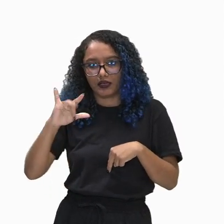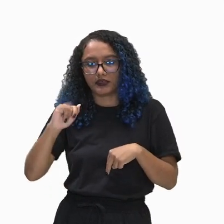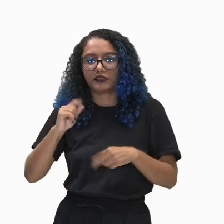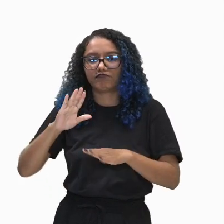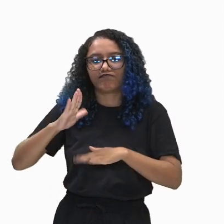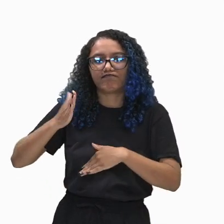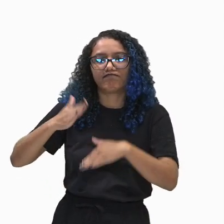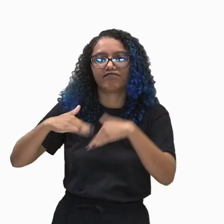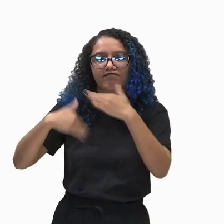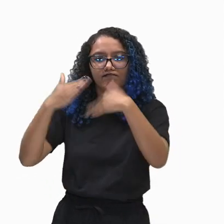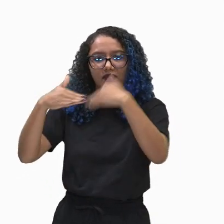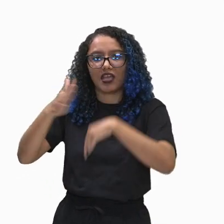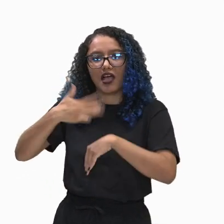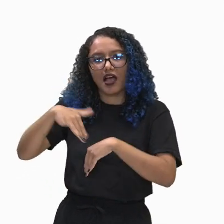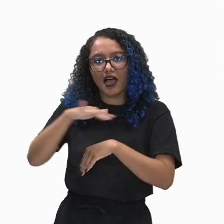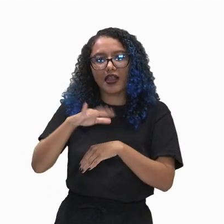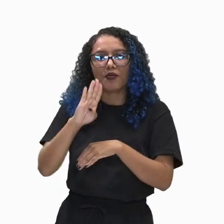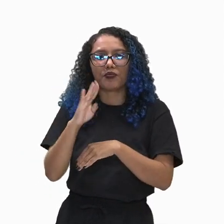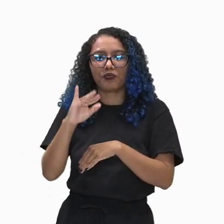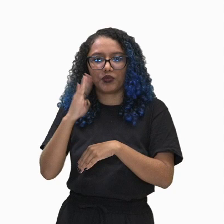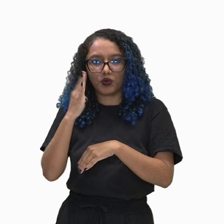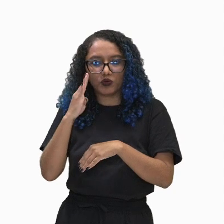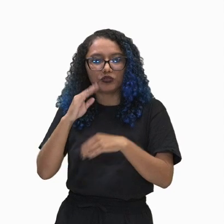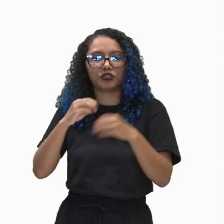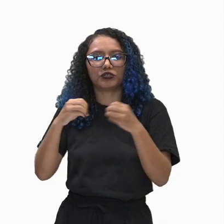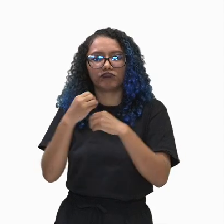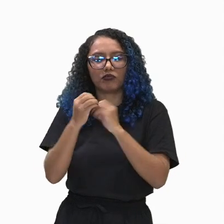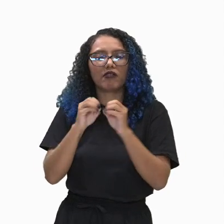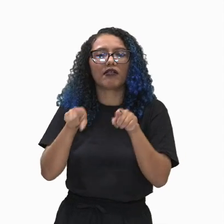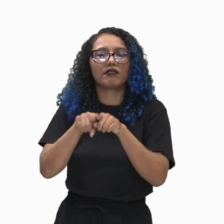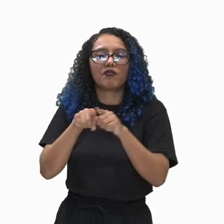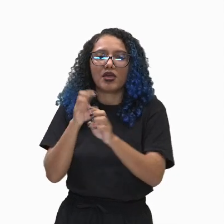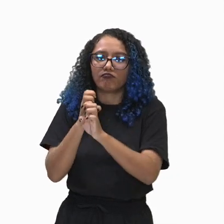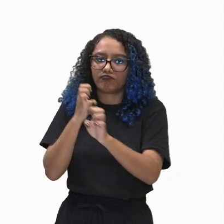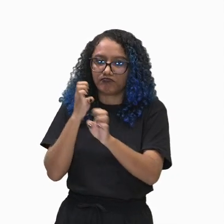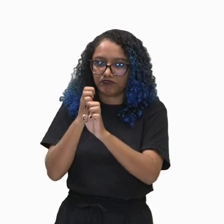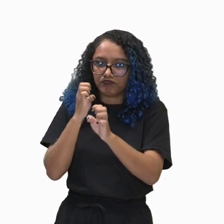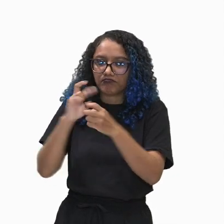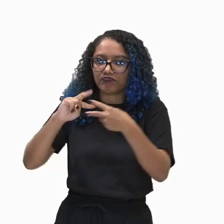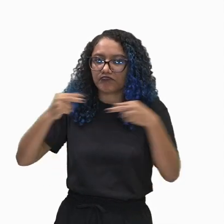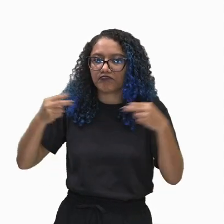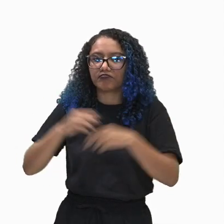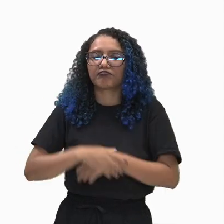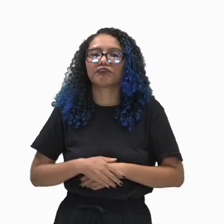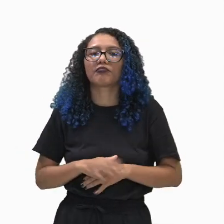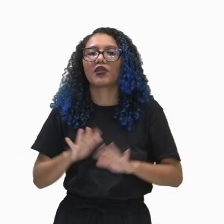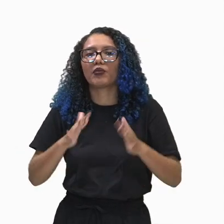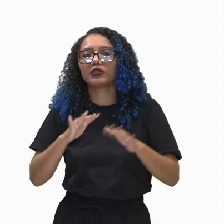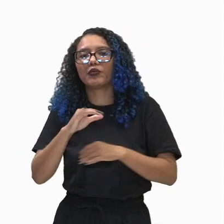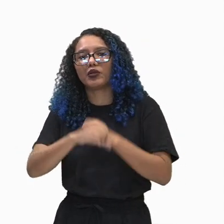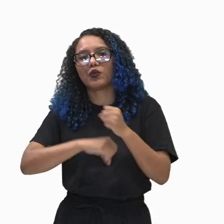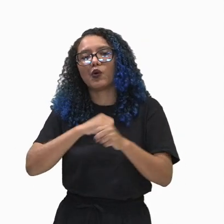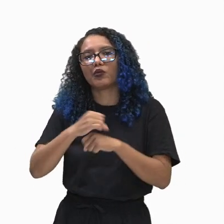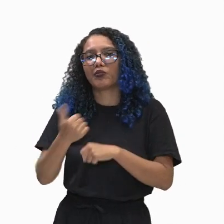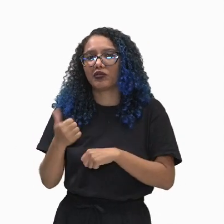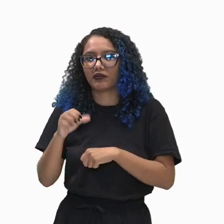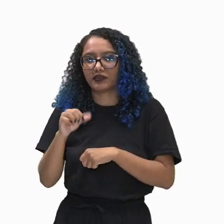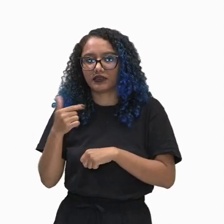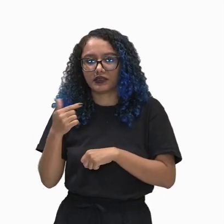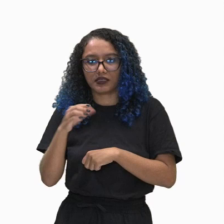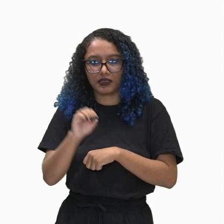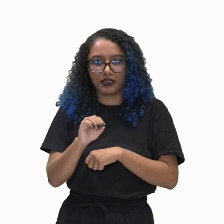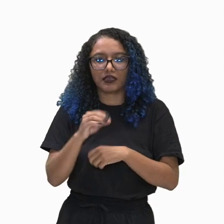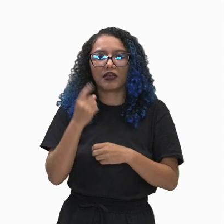a engenharia genética. A seguir, né, em meados da década de 70, Sanger